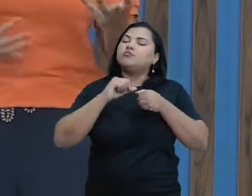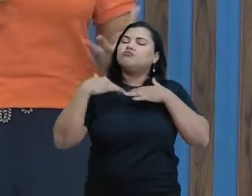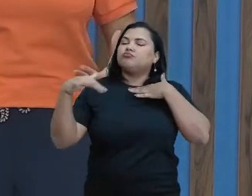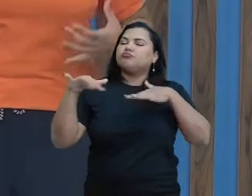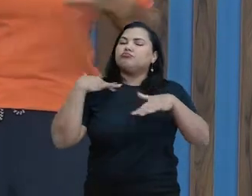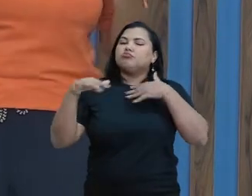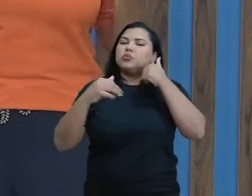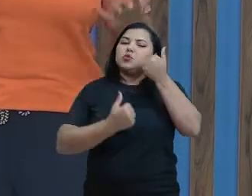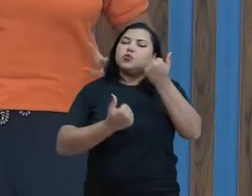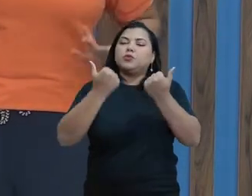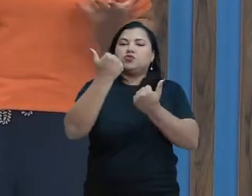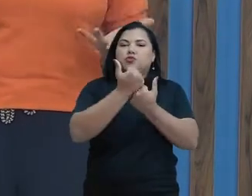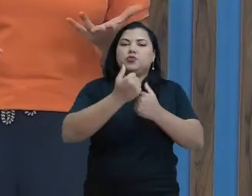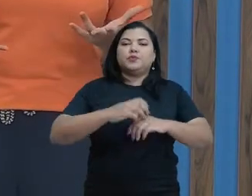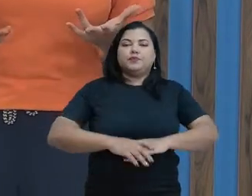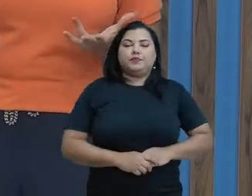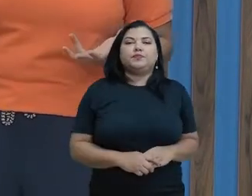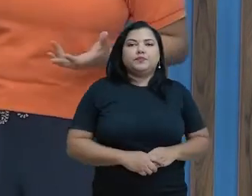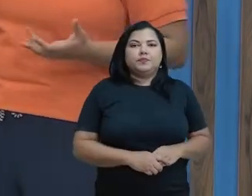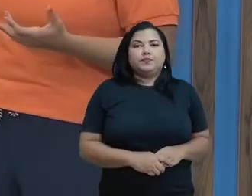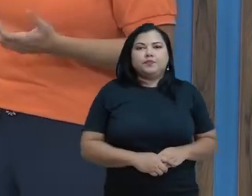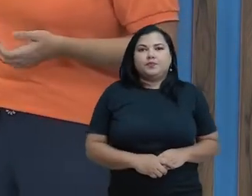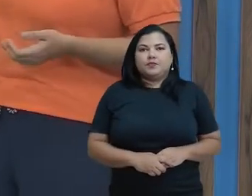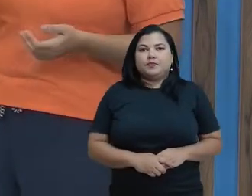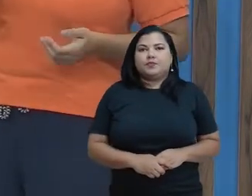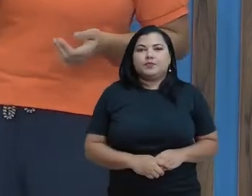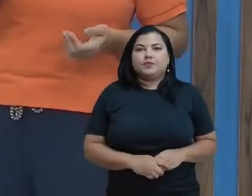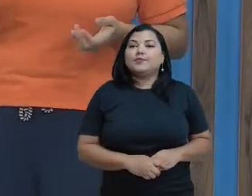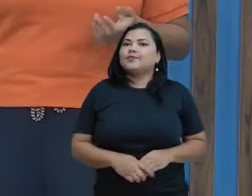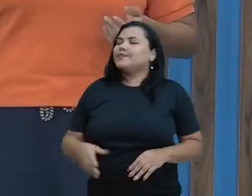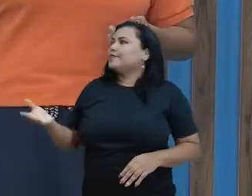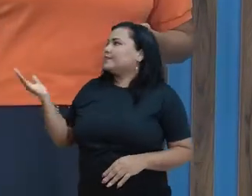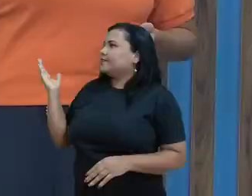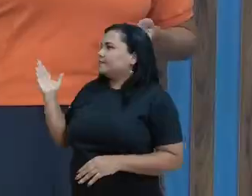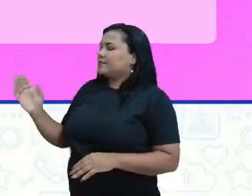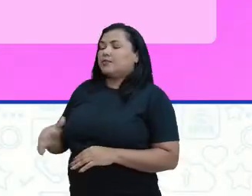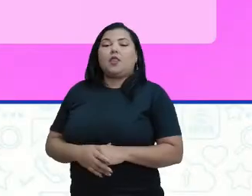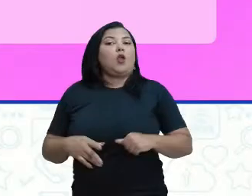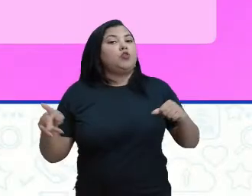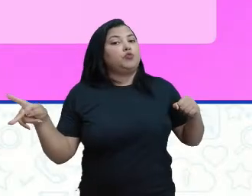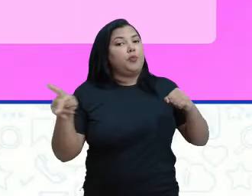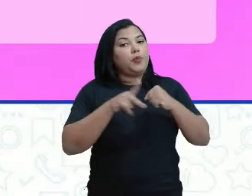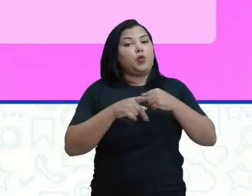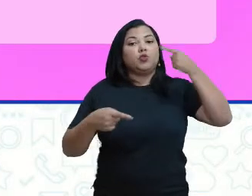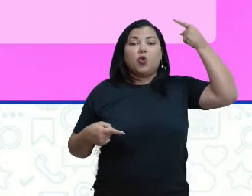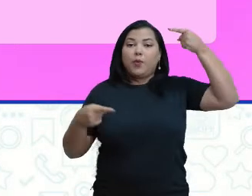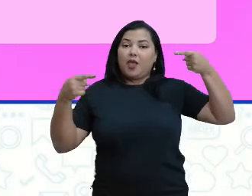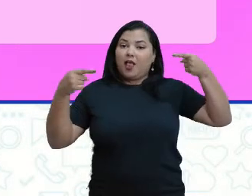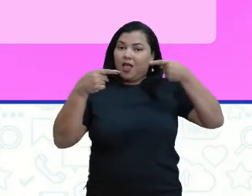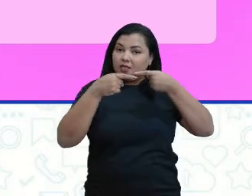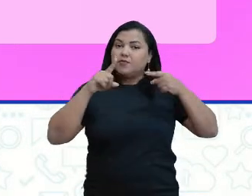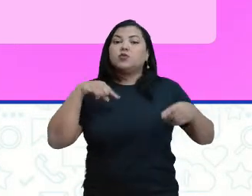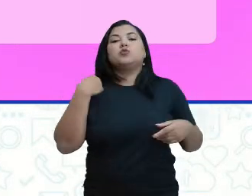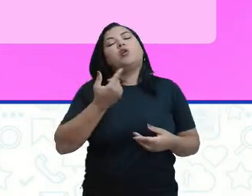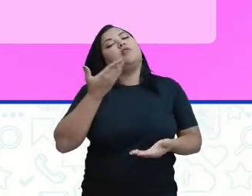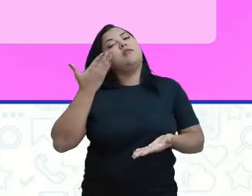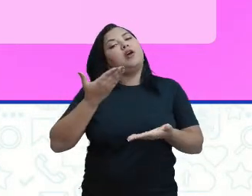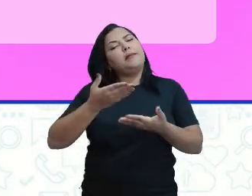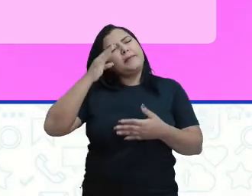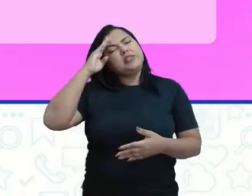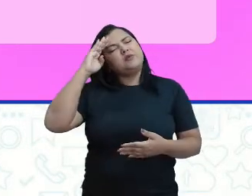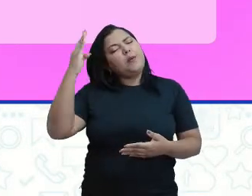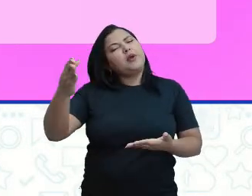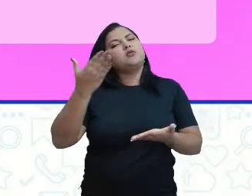movimento de substituição, tá? E a gente tem os pronomes relativos, que são os que a gente vai